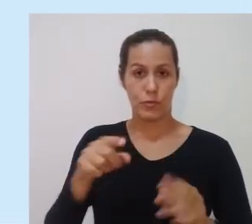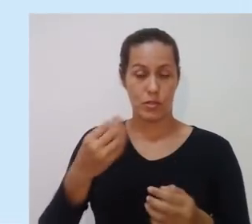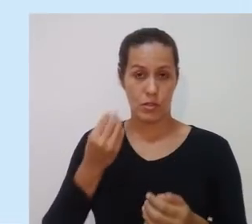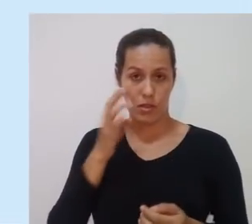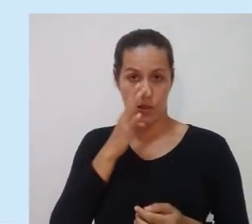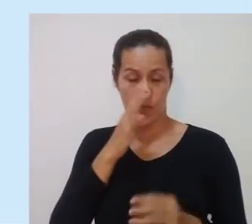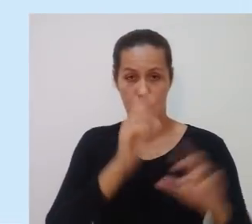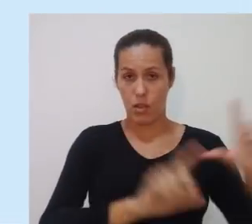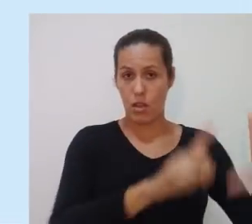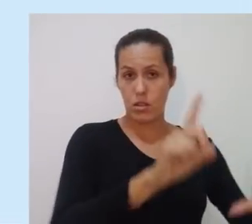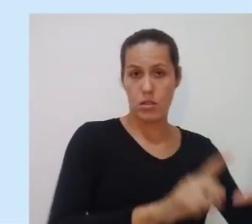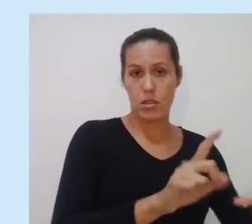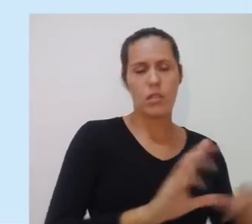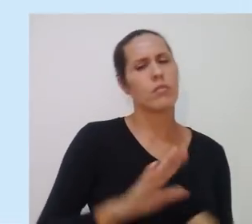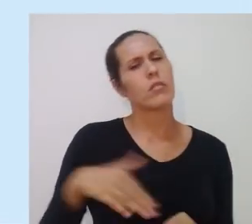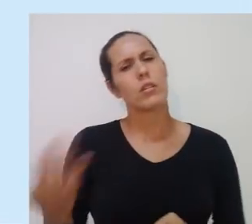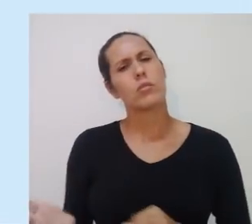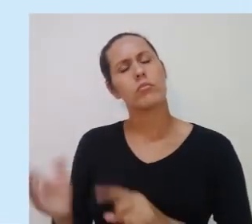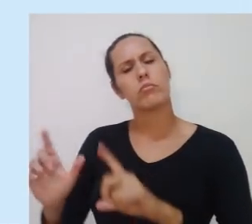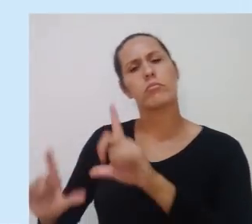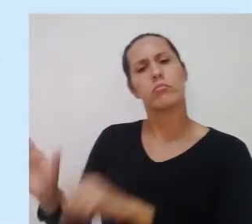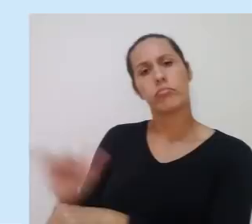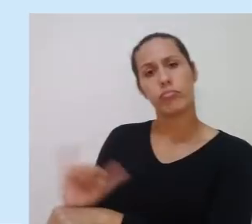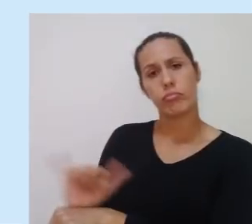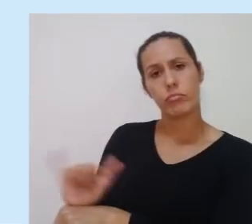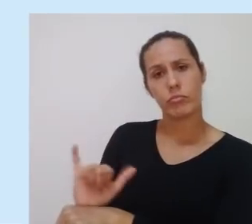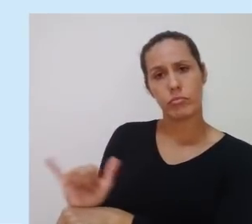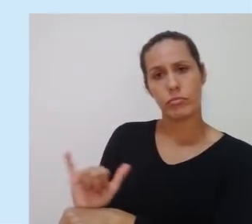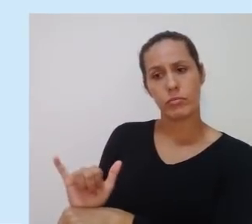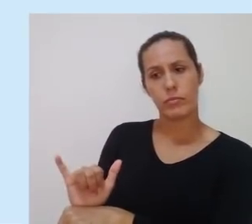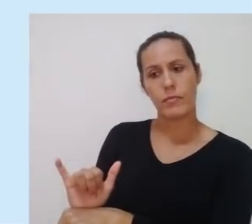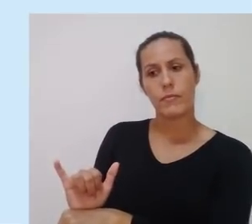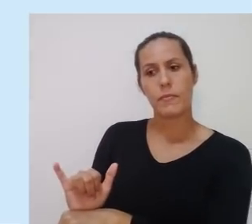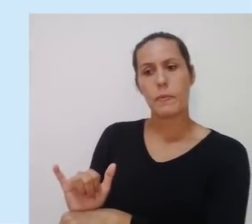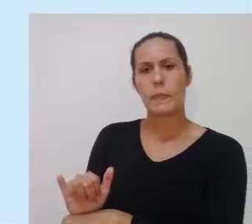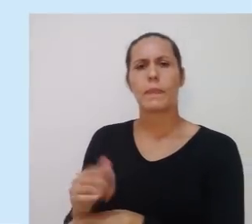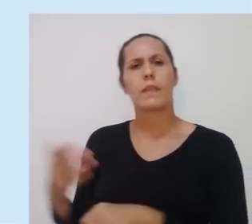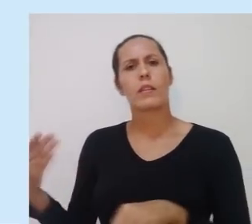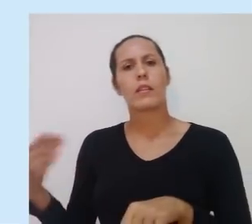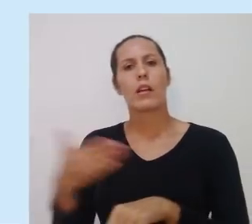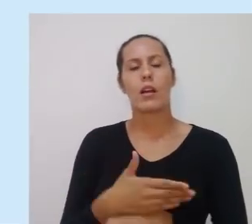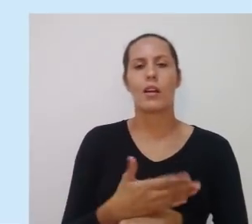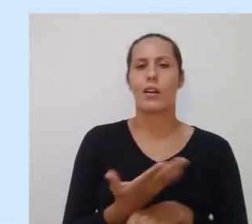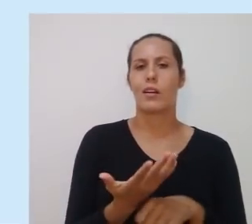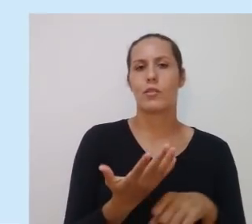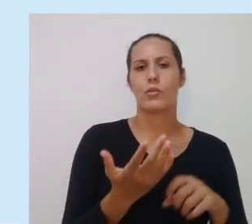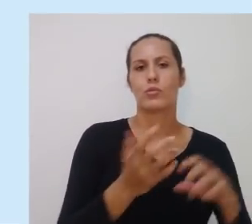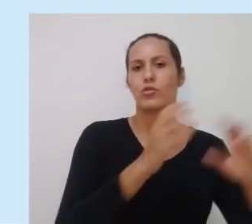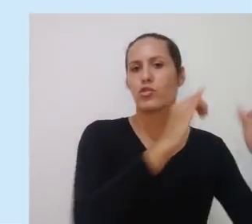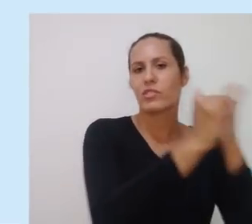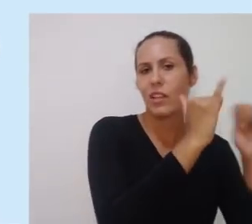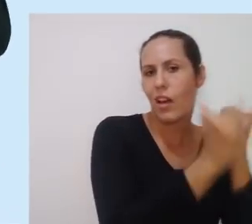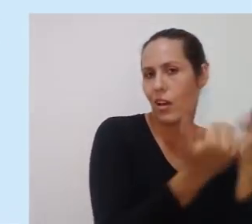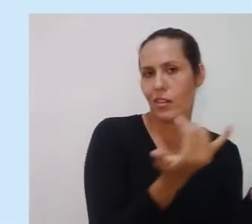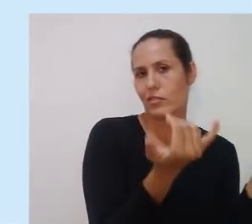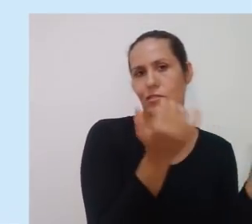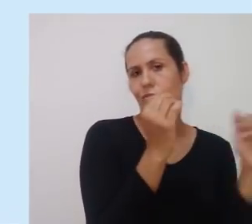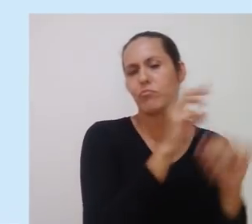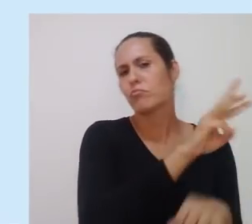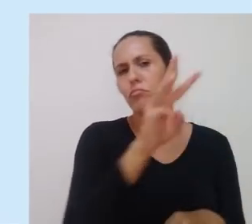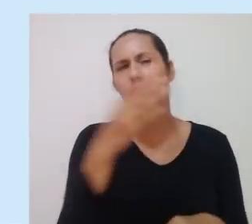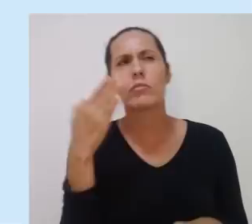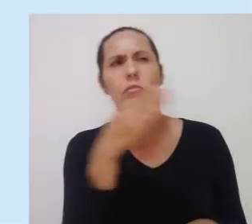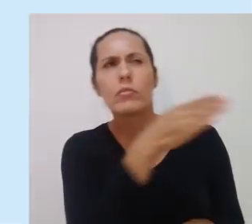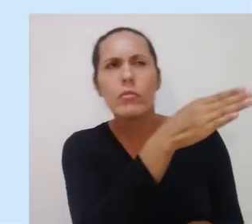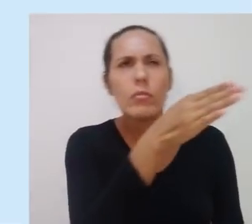com isso? Vamos fazer o seguinte? Você está assistindo pela TV ou pelo nosso canal do YouTube. Entra em algum